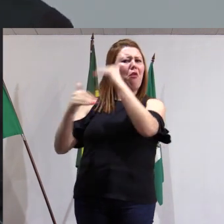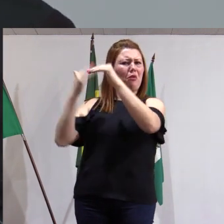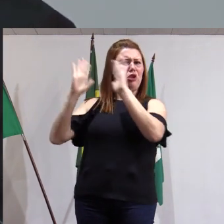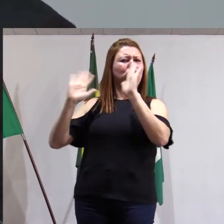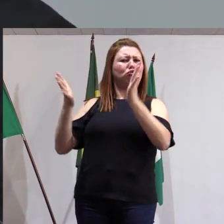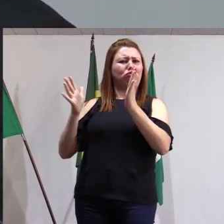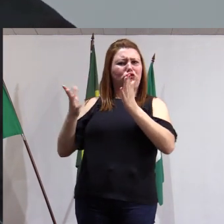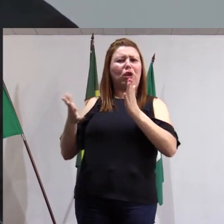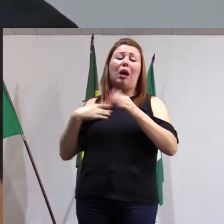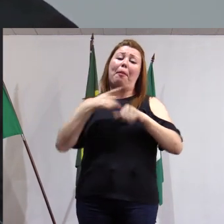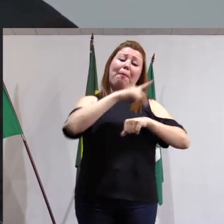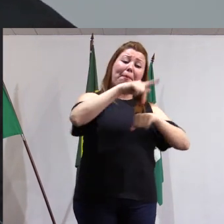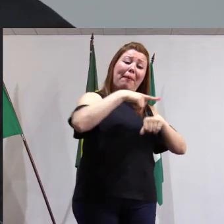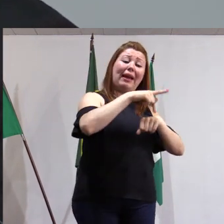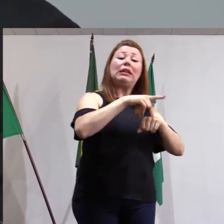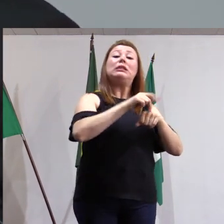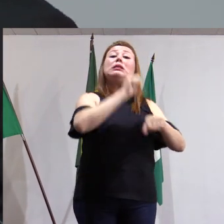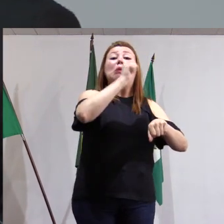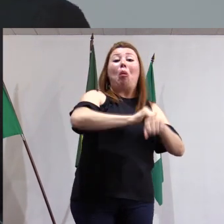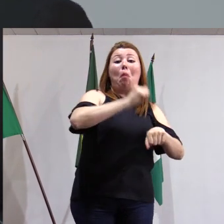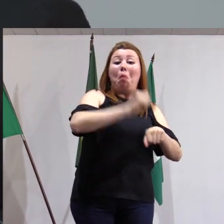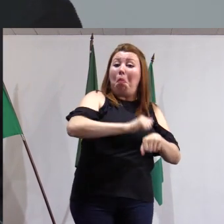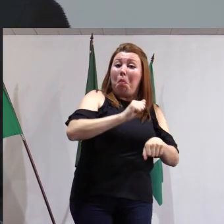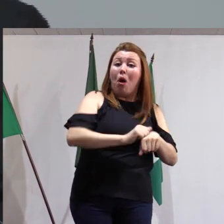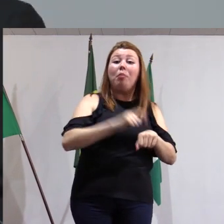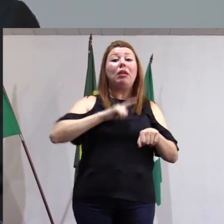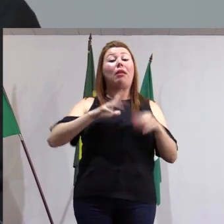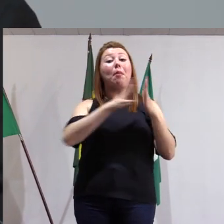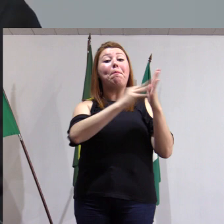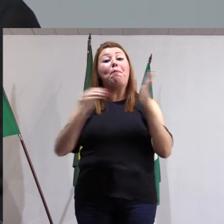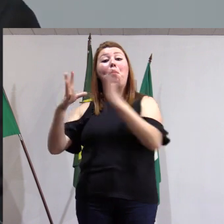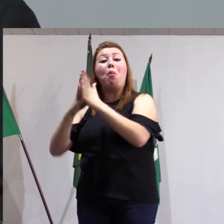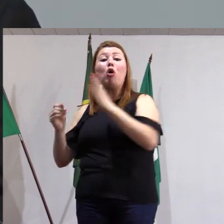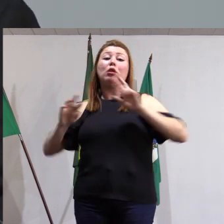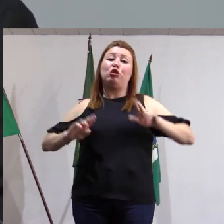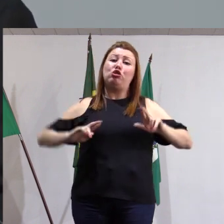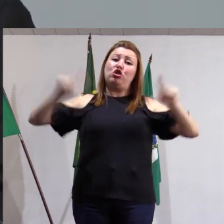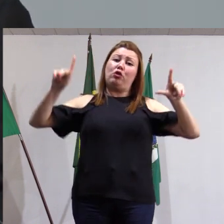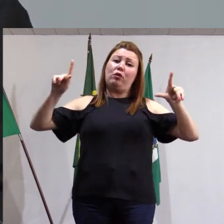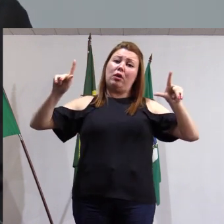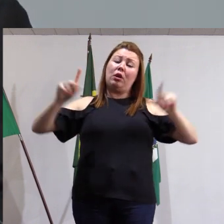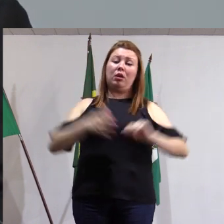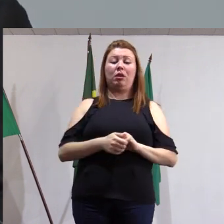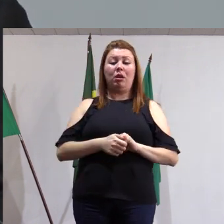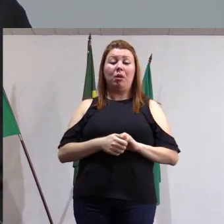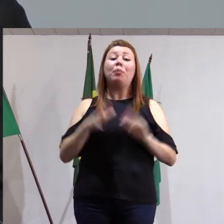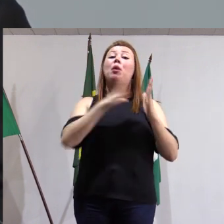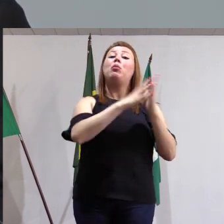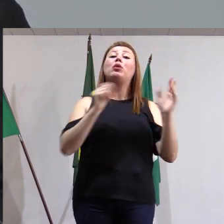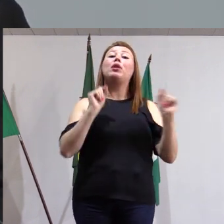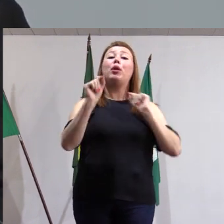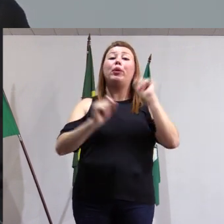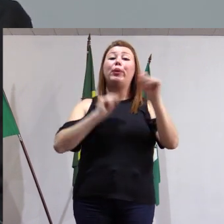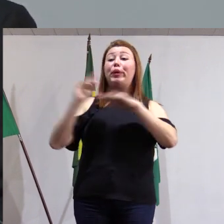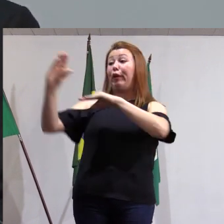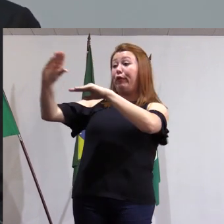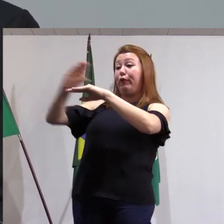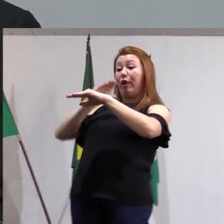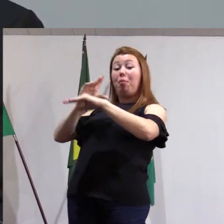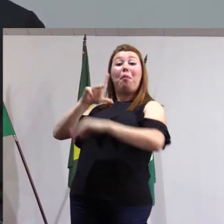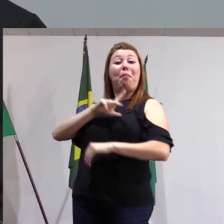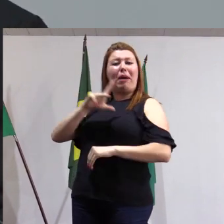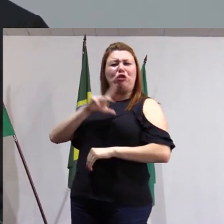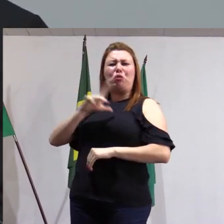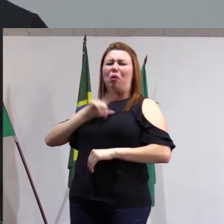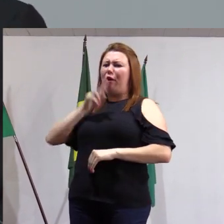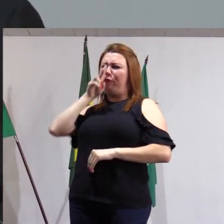desenvolvimento, países mais pobres, têm modelos muito diferentes de universidade. Né? Modelos onde o financiamento privado é predominante, por